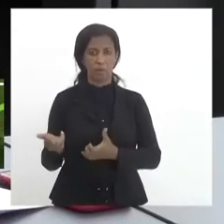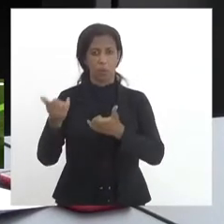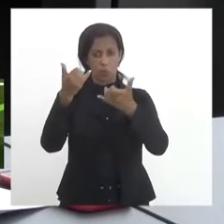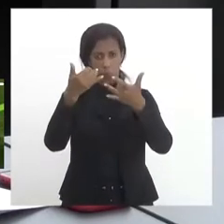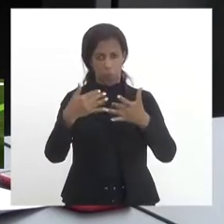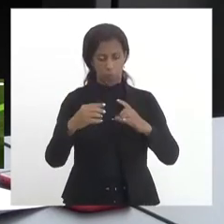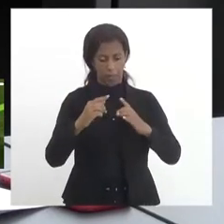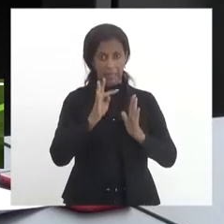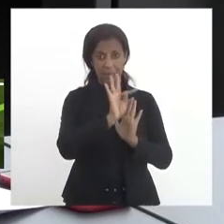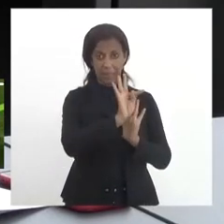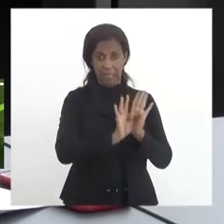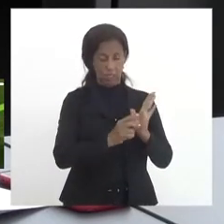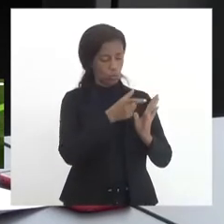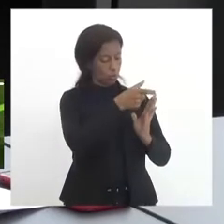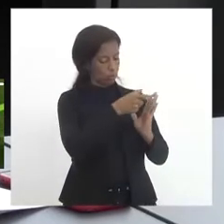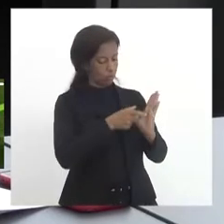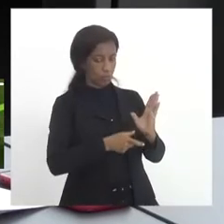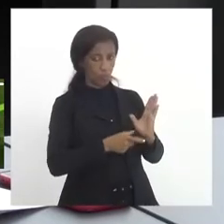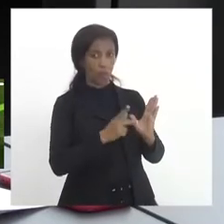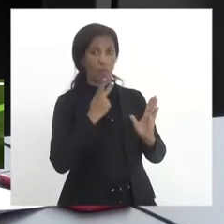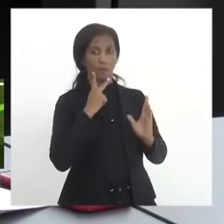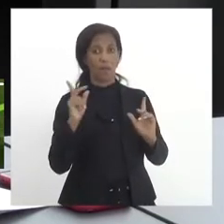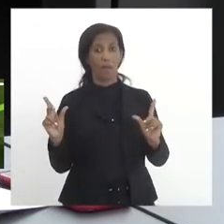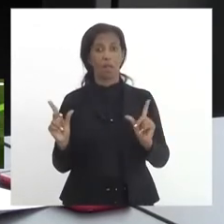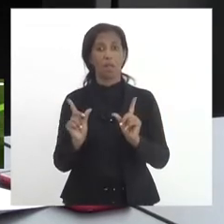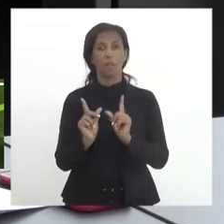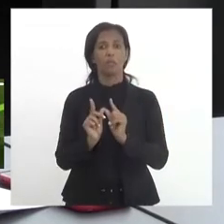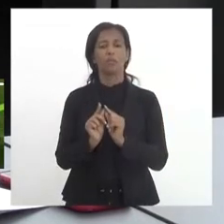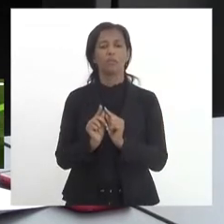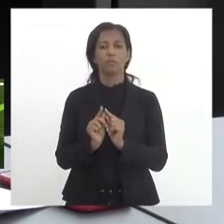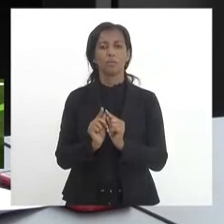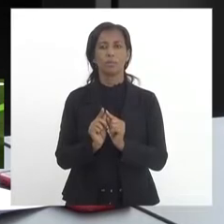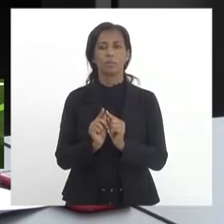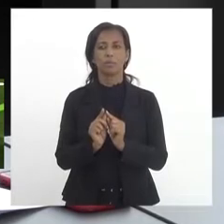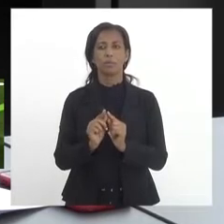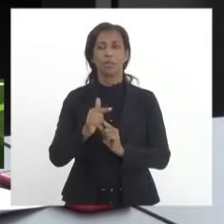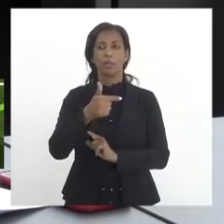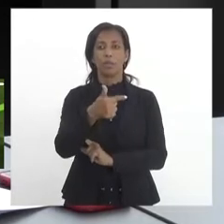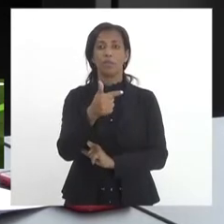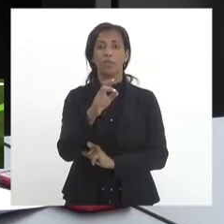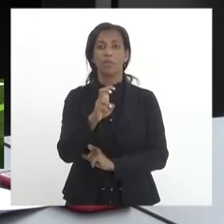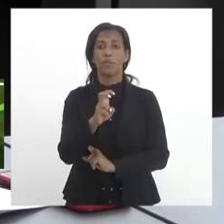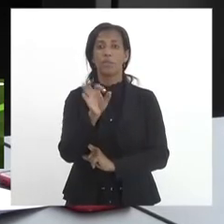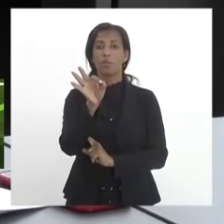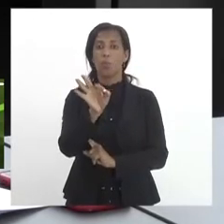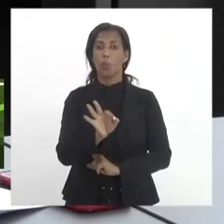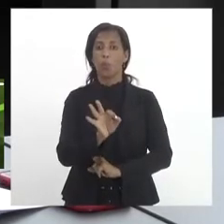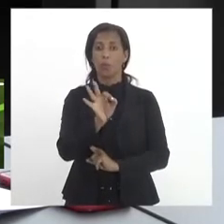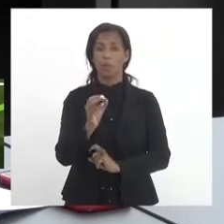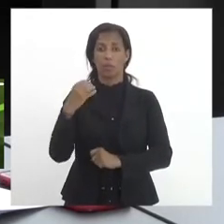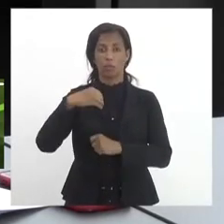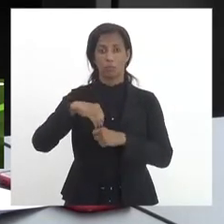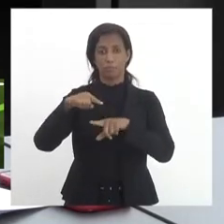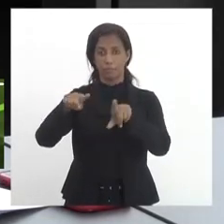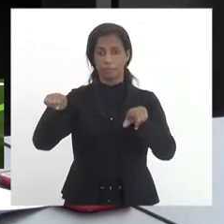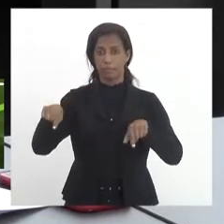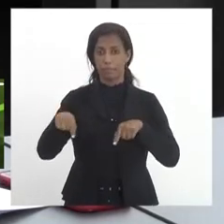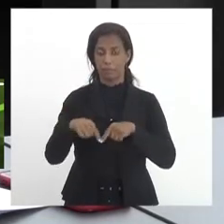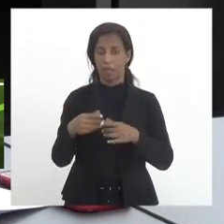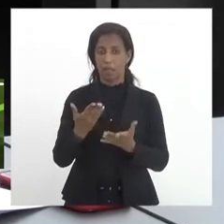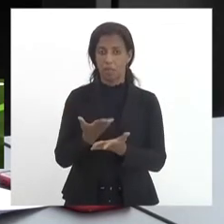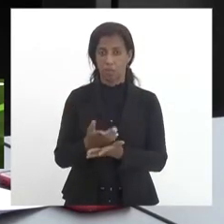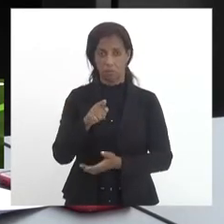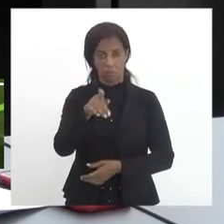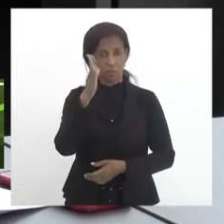aqui da redução de 25%. De 25% nas salas de aula. E o senhor sabe